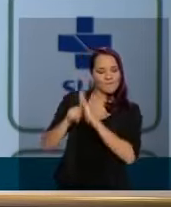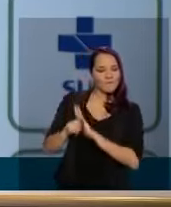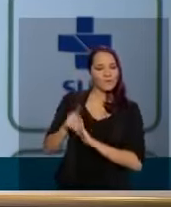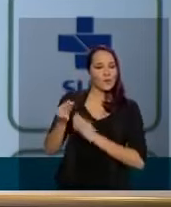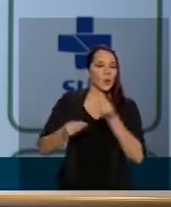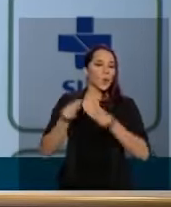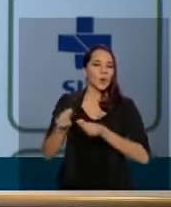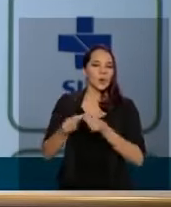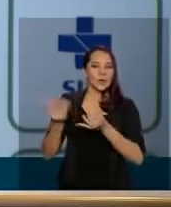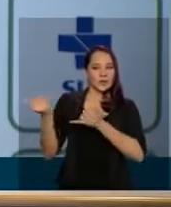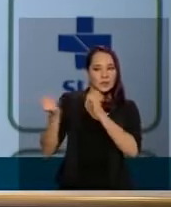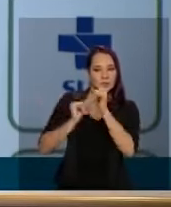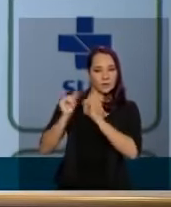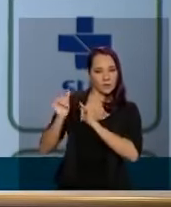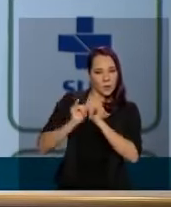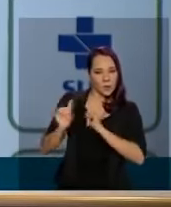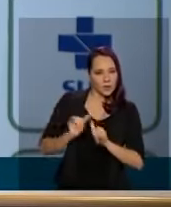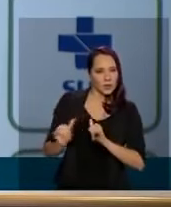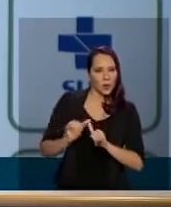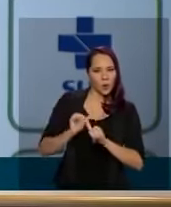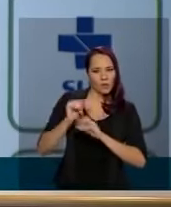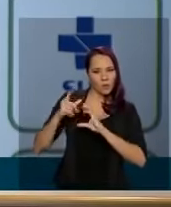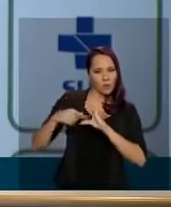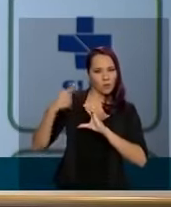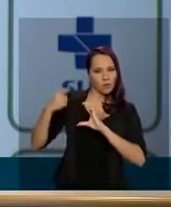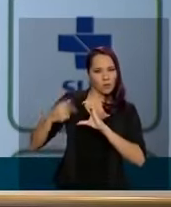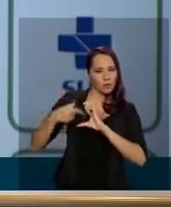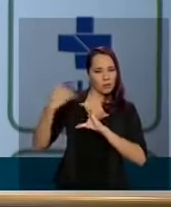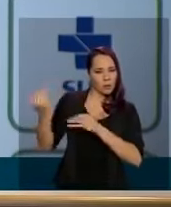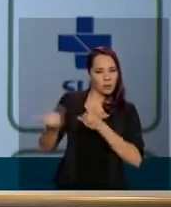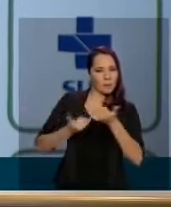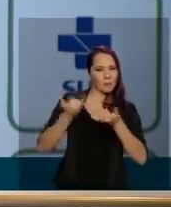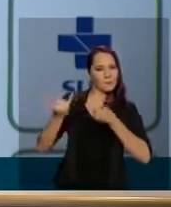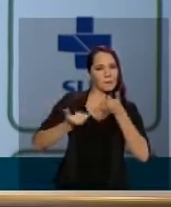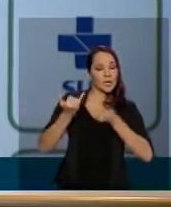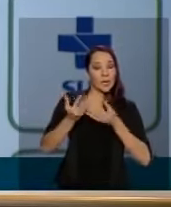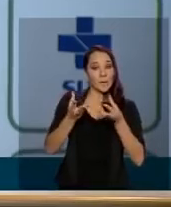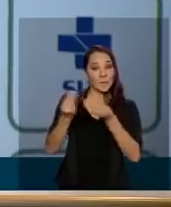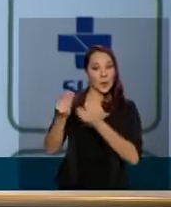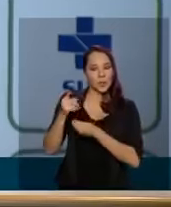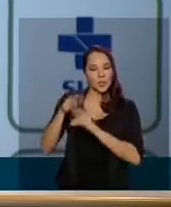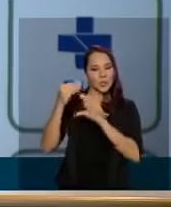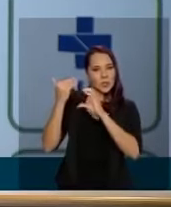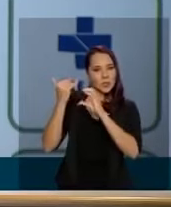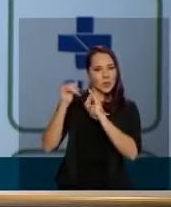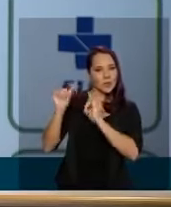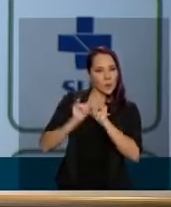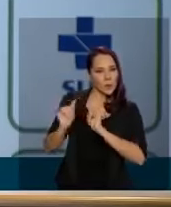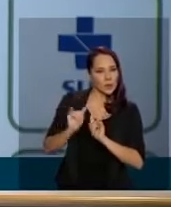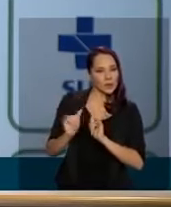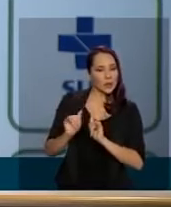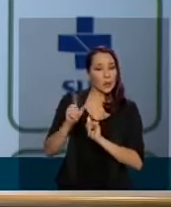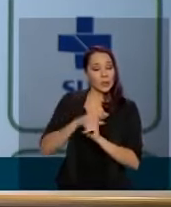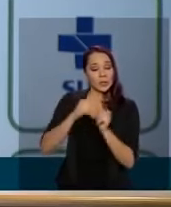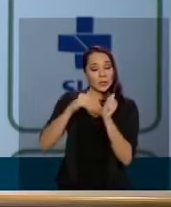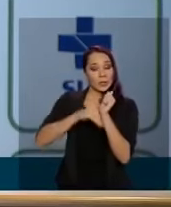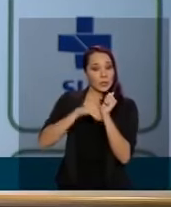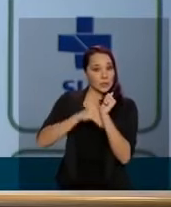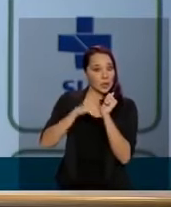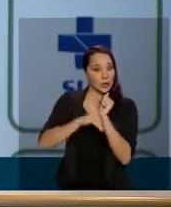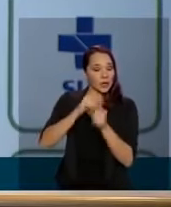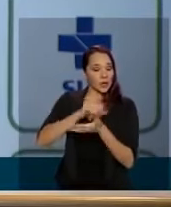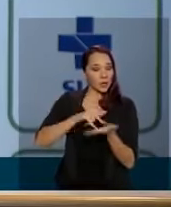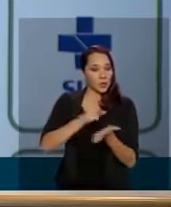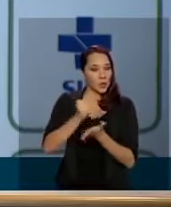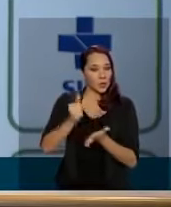que os dados forem sendo gerados, né? Muitos desses dados ainda estão sobre sigilos, né, de contratos